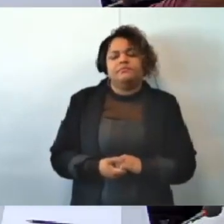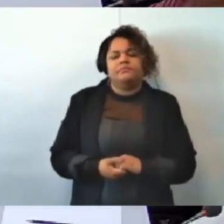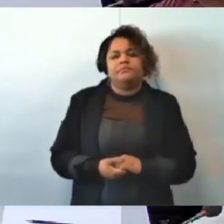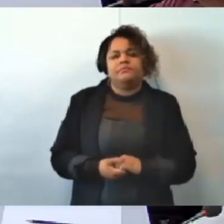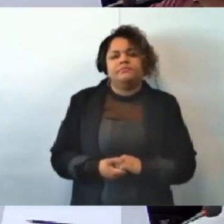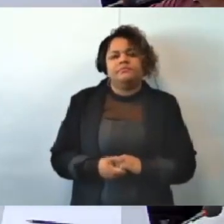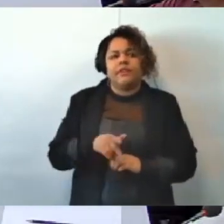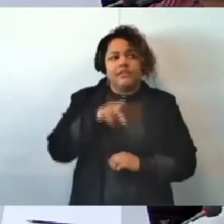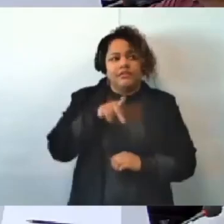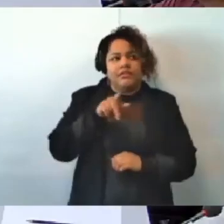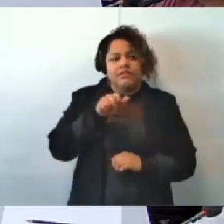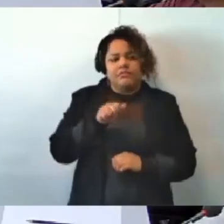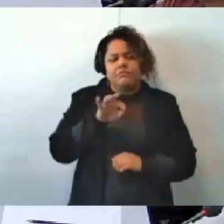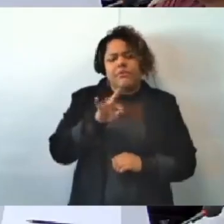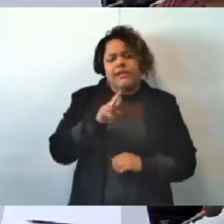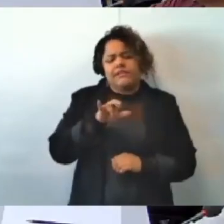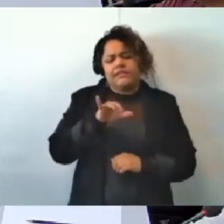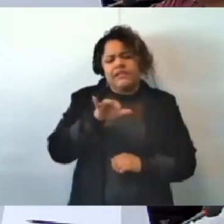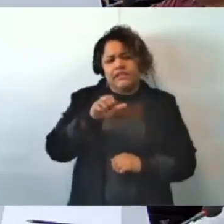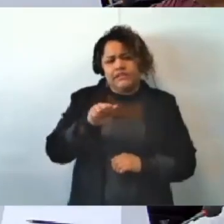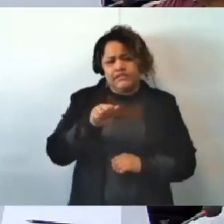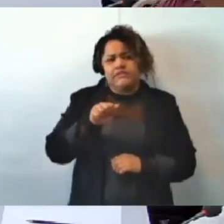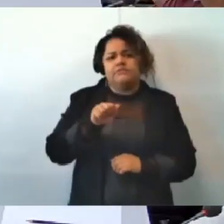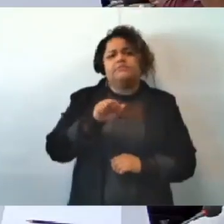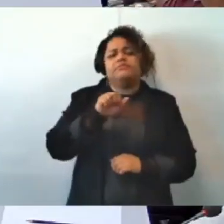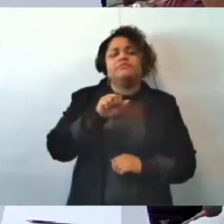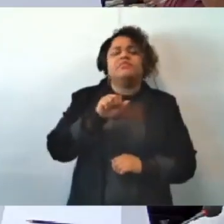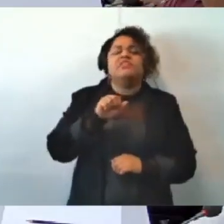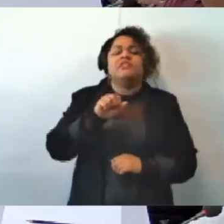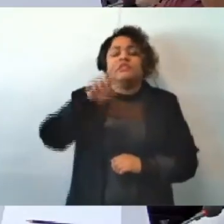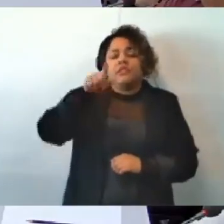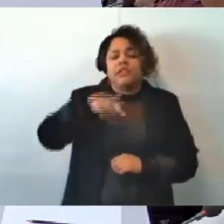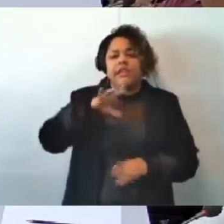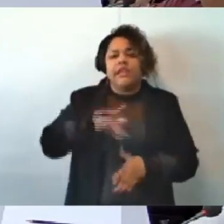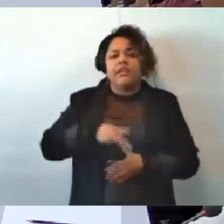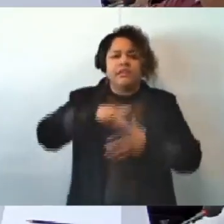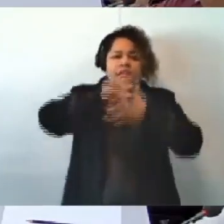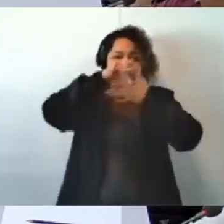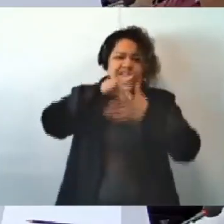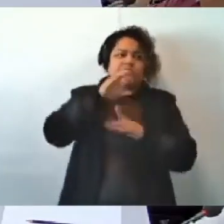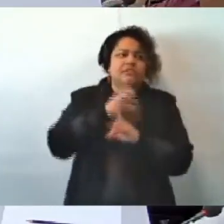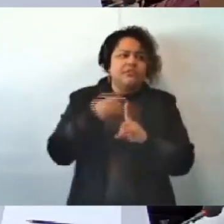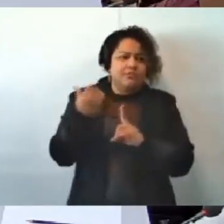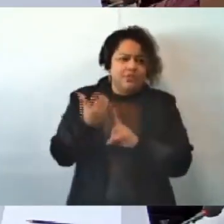Patrícia A. da Silva, líder comunitária. Seja bem-vinda, Patrícia.